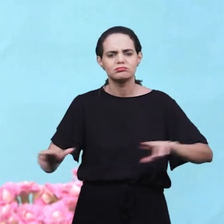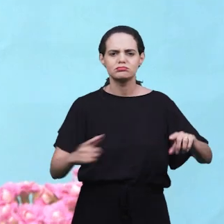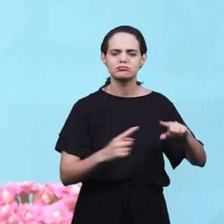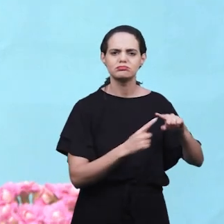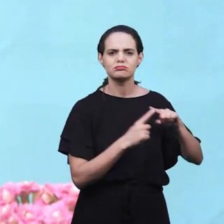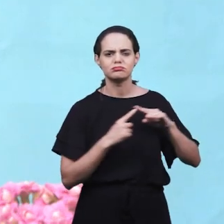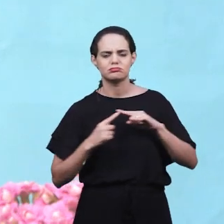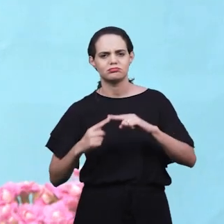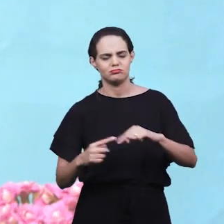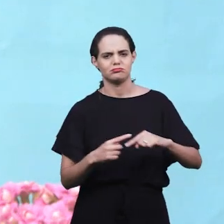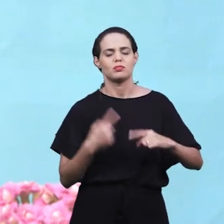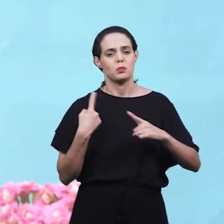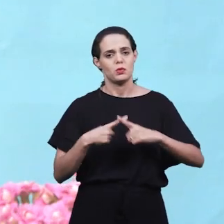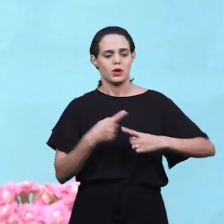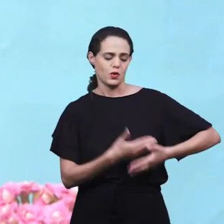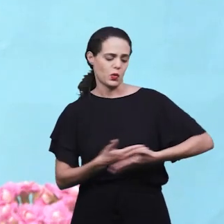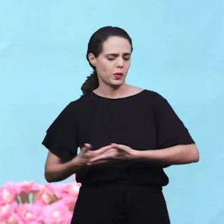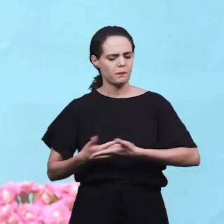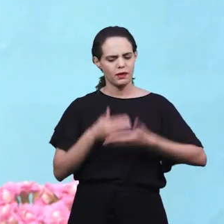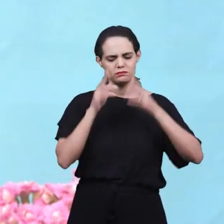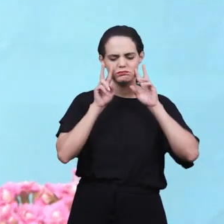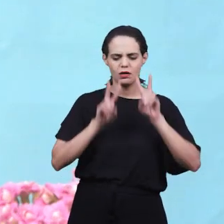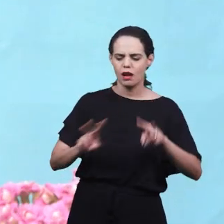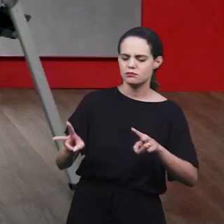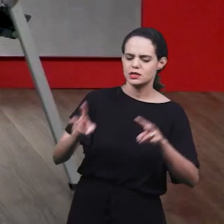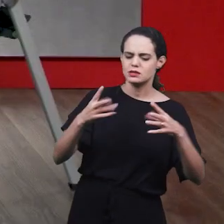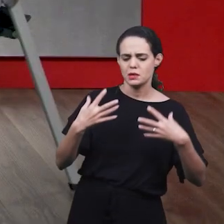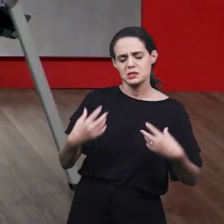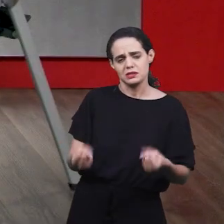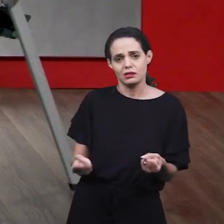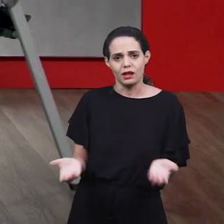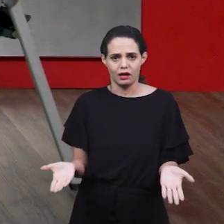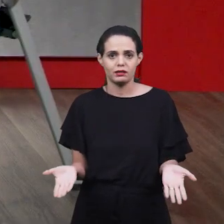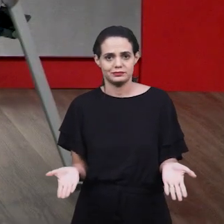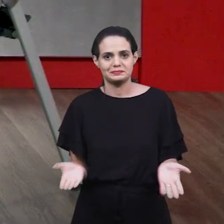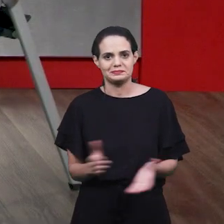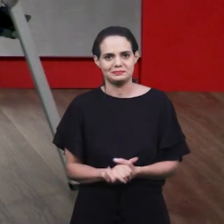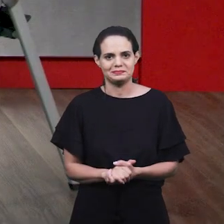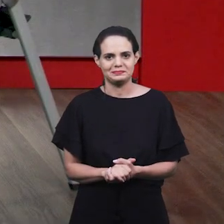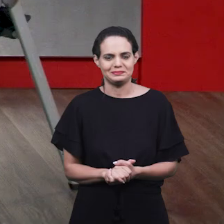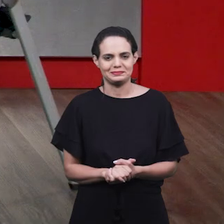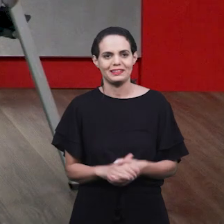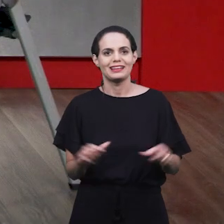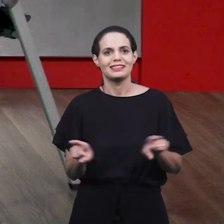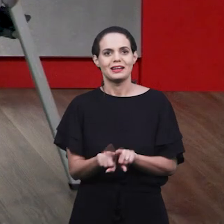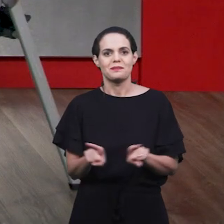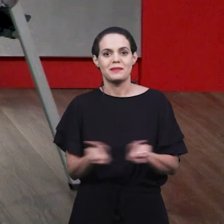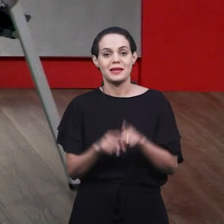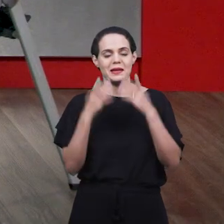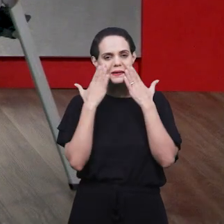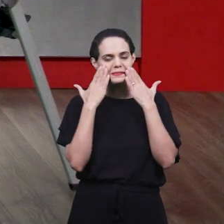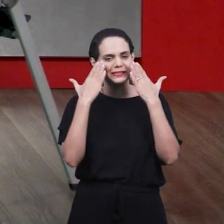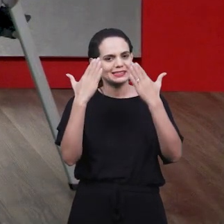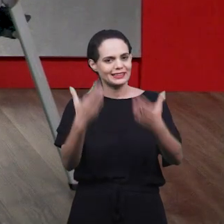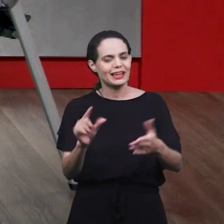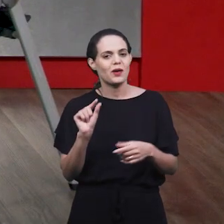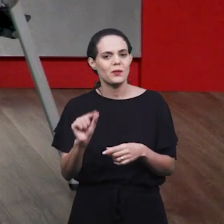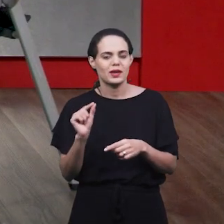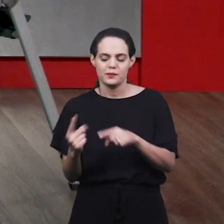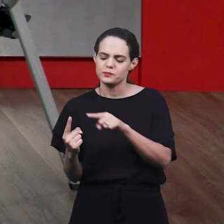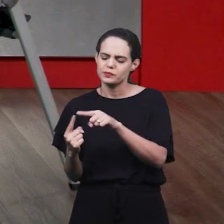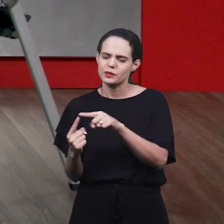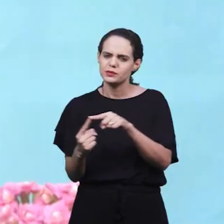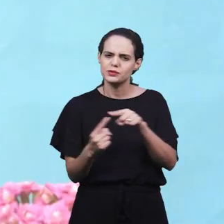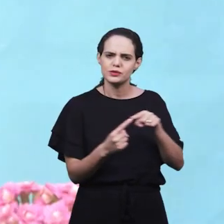favorece a aceitação do bebê. Além disso, é bom apresentar novamente a textura que o bebê